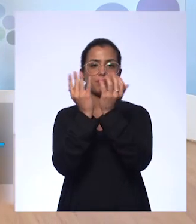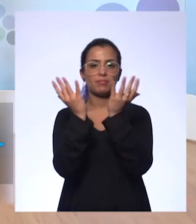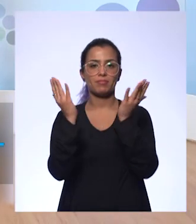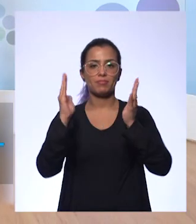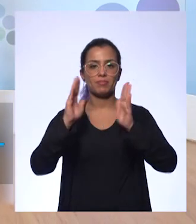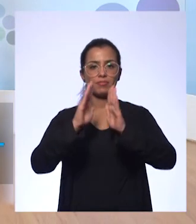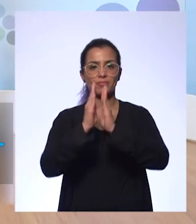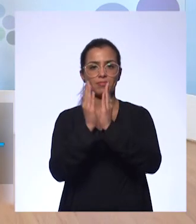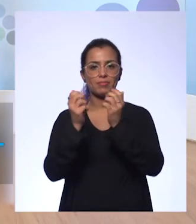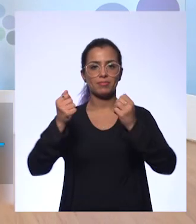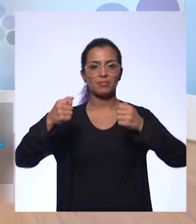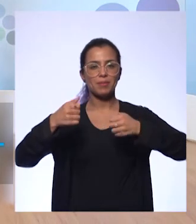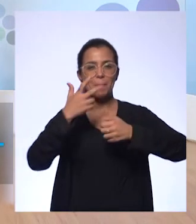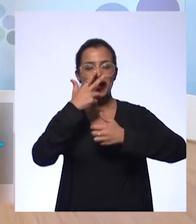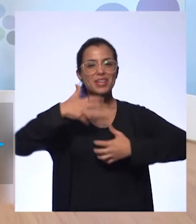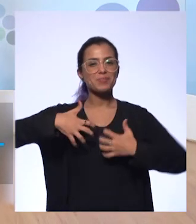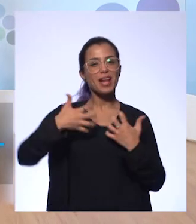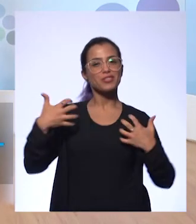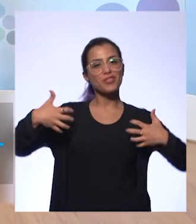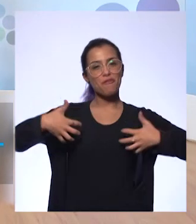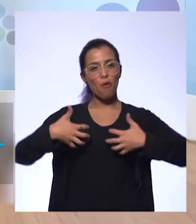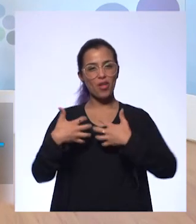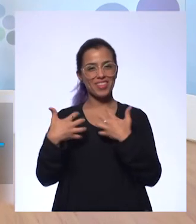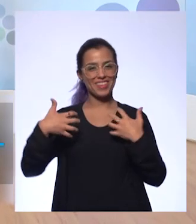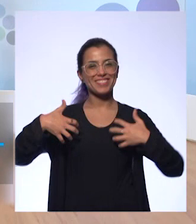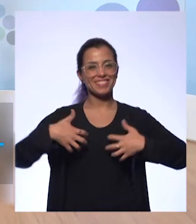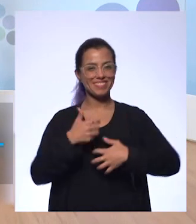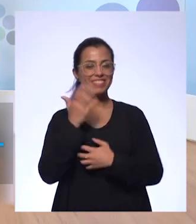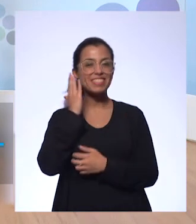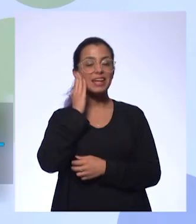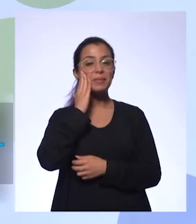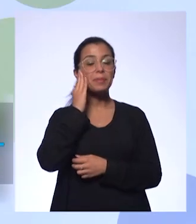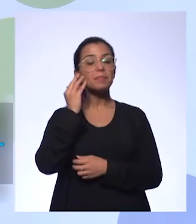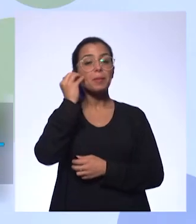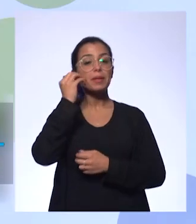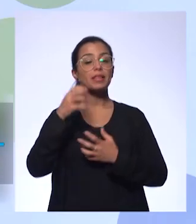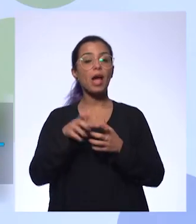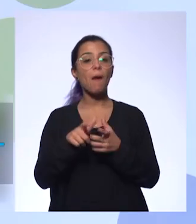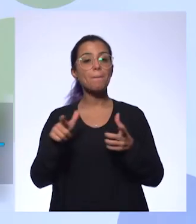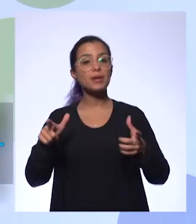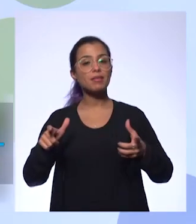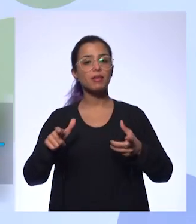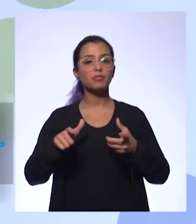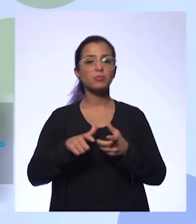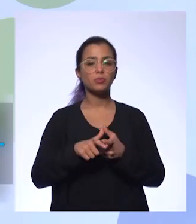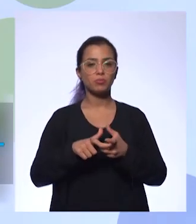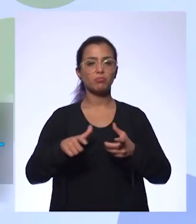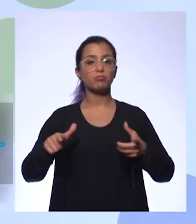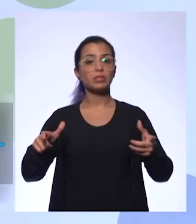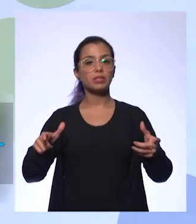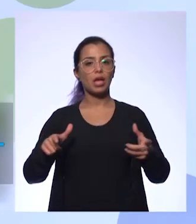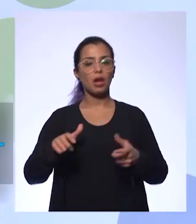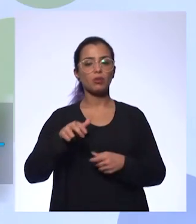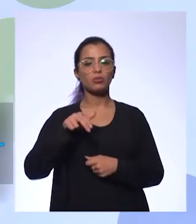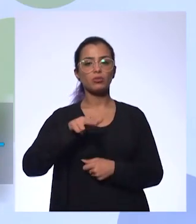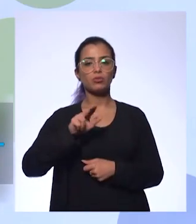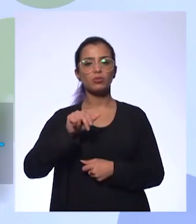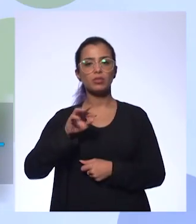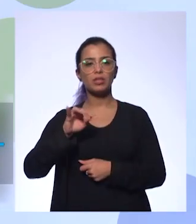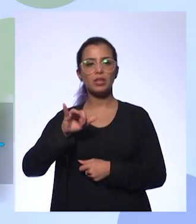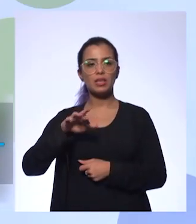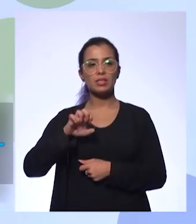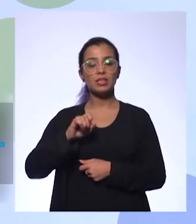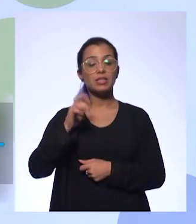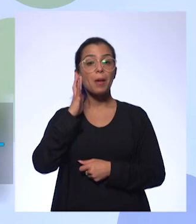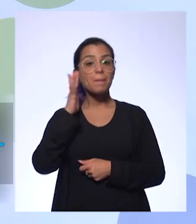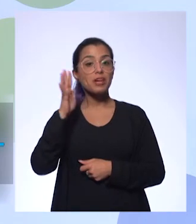a superfície dessas células, elas são assim, né, para aumentar a absorção dos nutrientes, né? Então, se a gente esticasse ali o